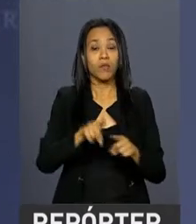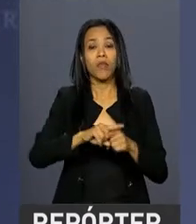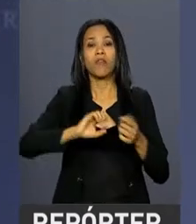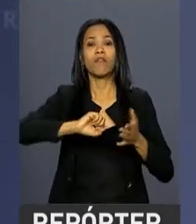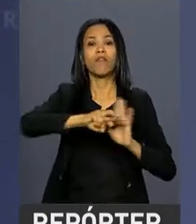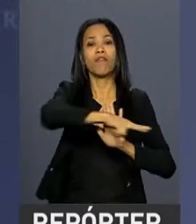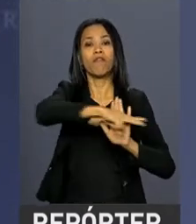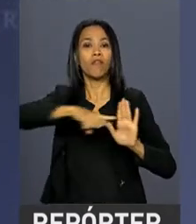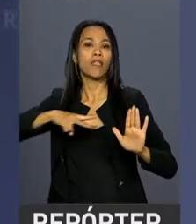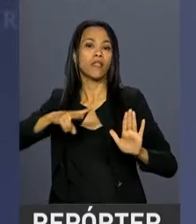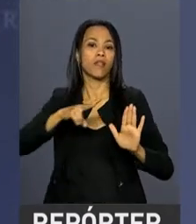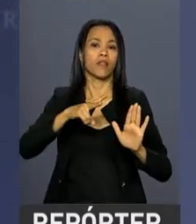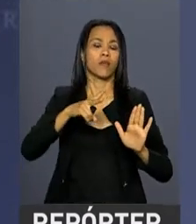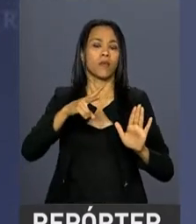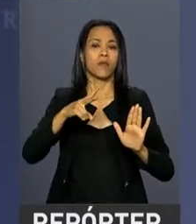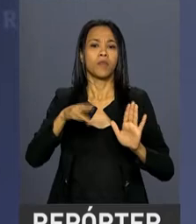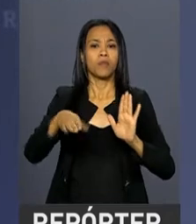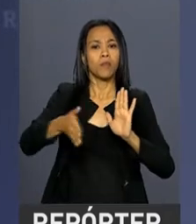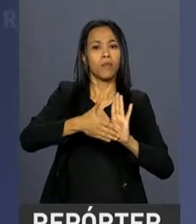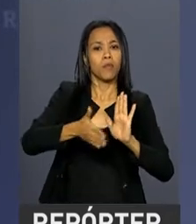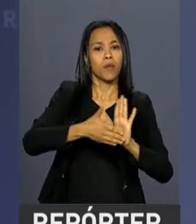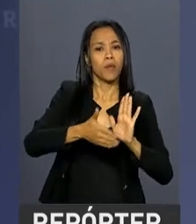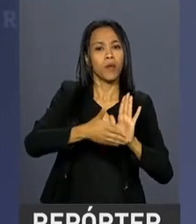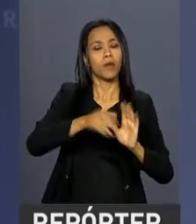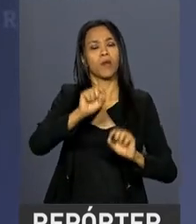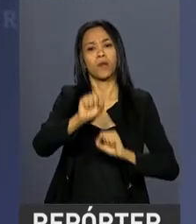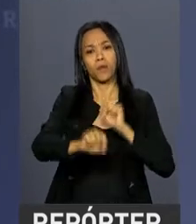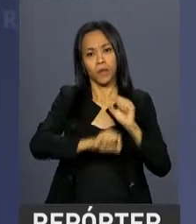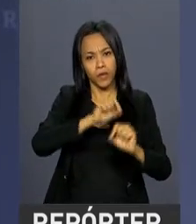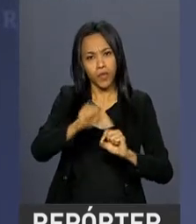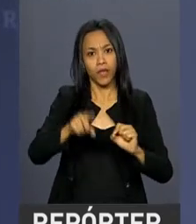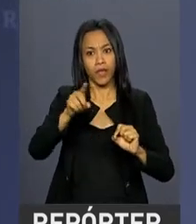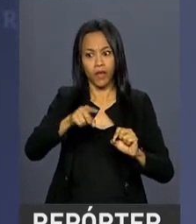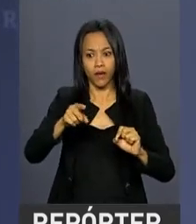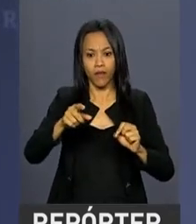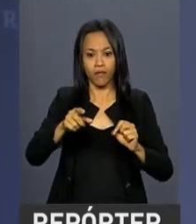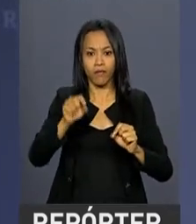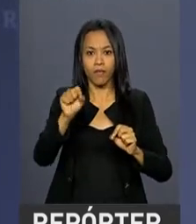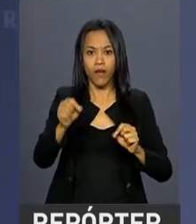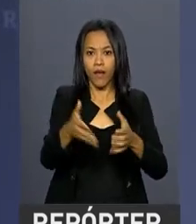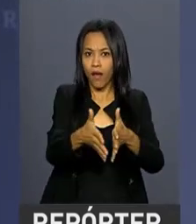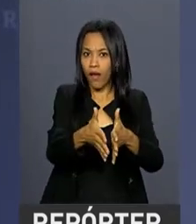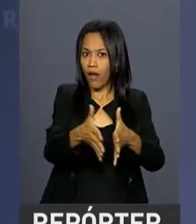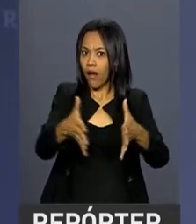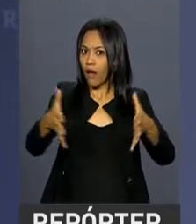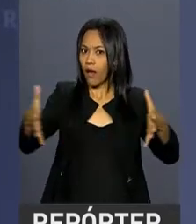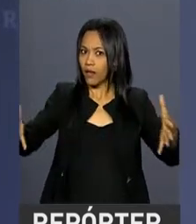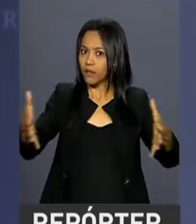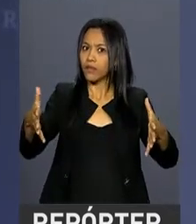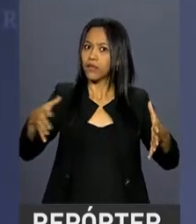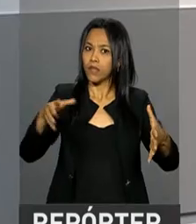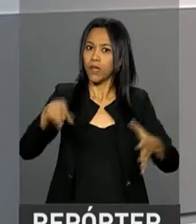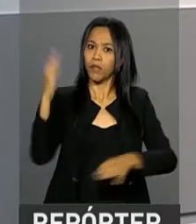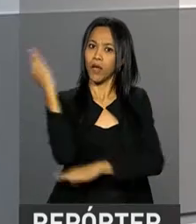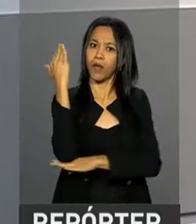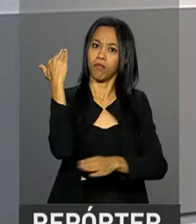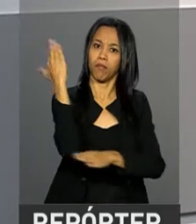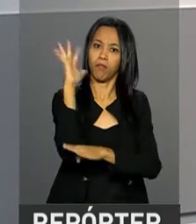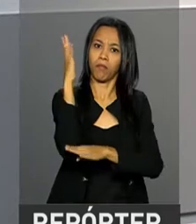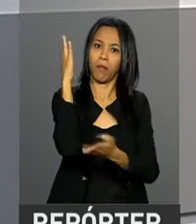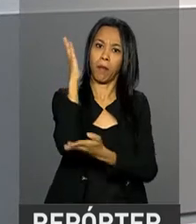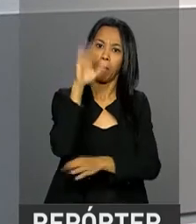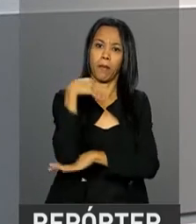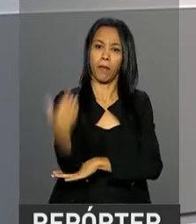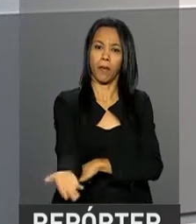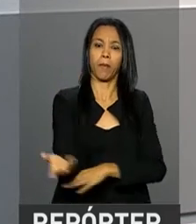que ampliavam enormemente áreas propícias, digamos assim, para o desmatamento.